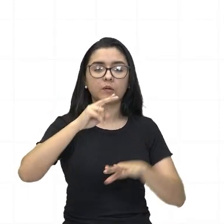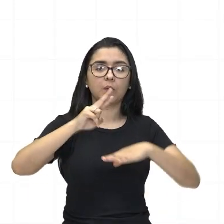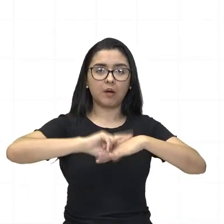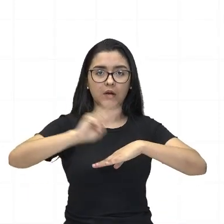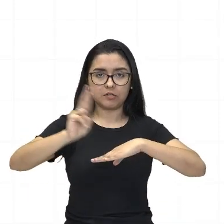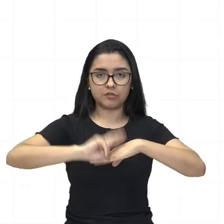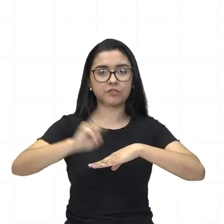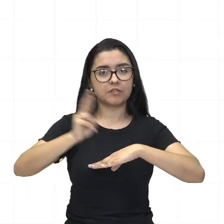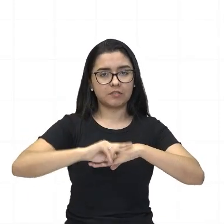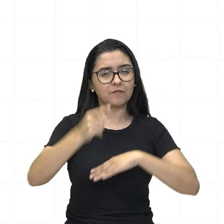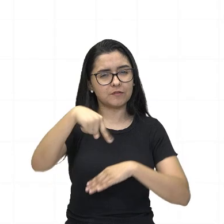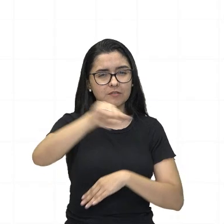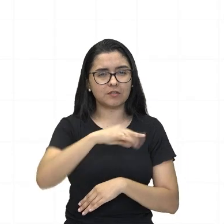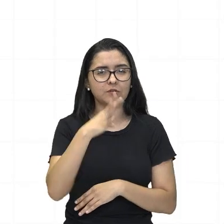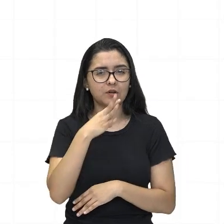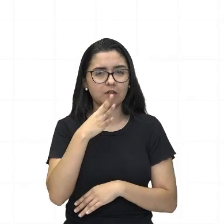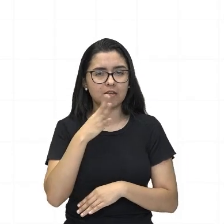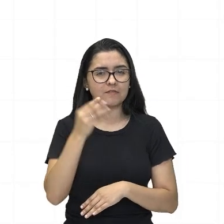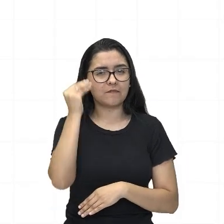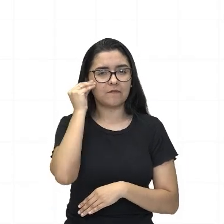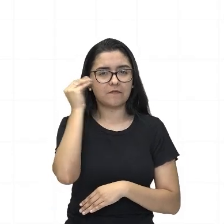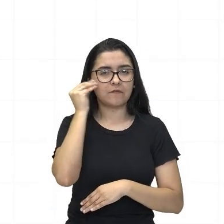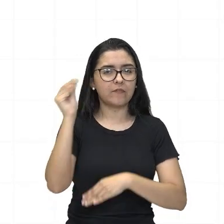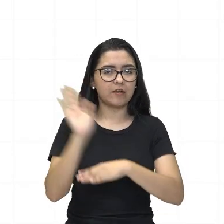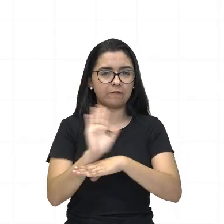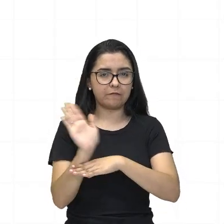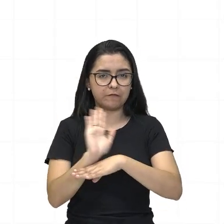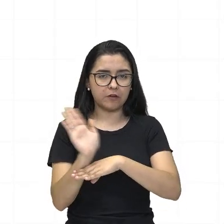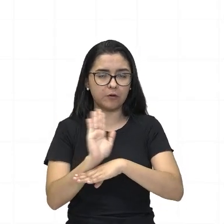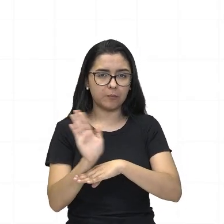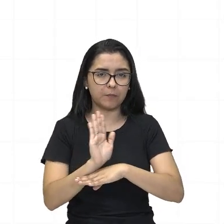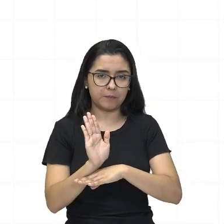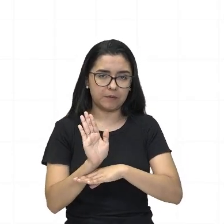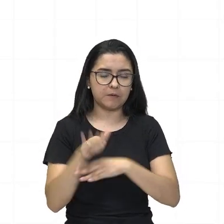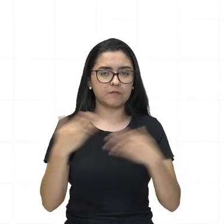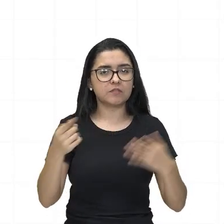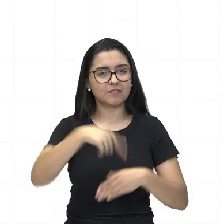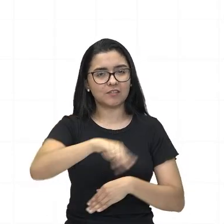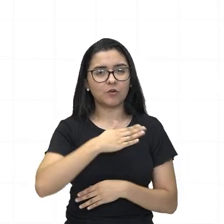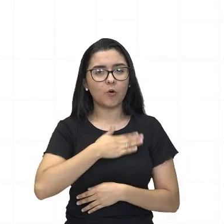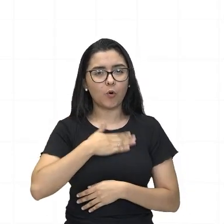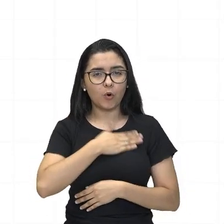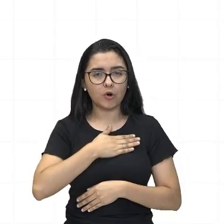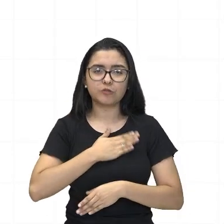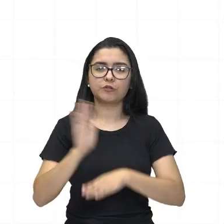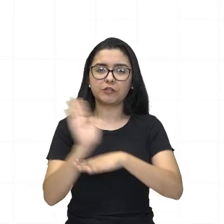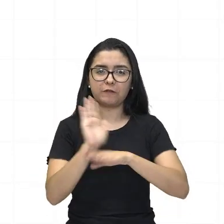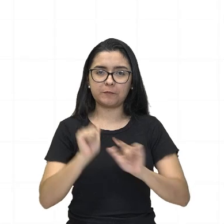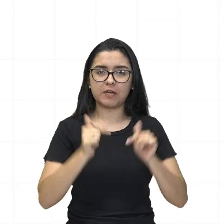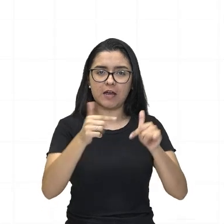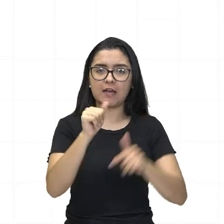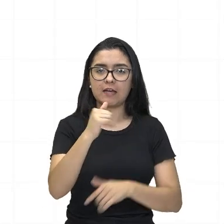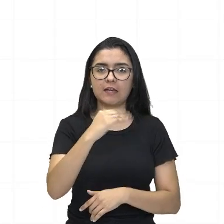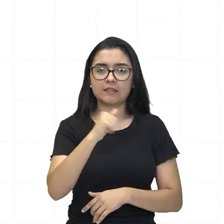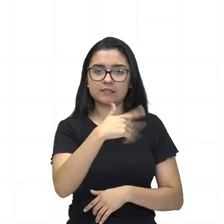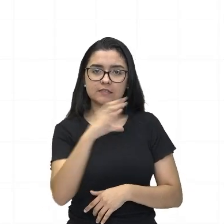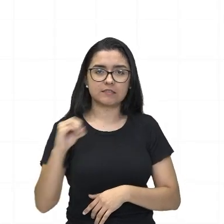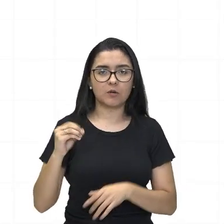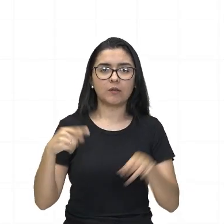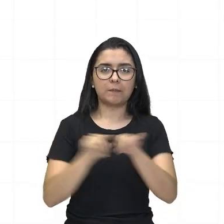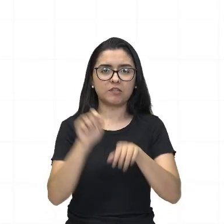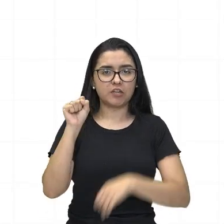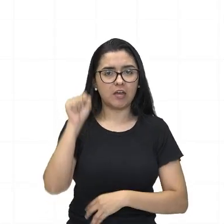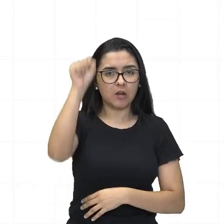nos filmes, nas séries, né? Quem gosta daqueles filmes de ação, filme de